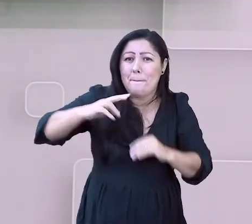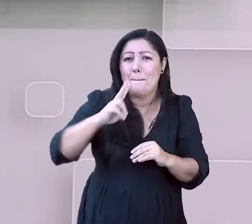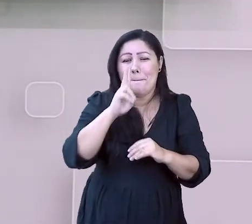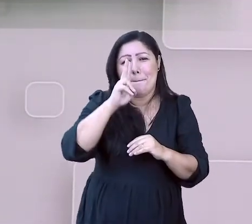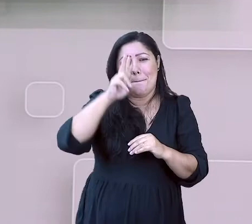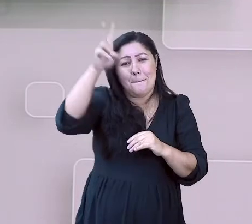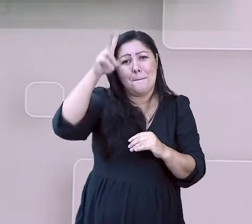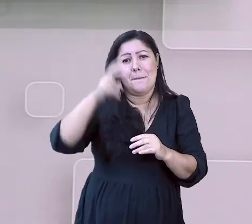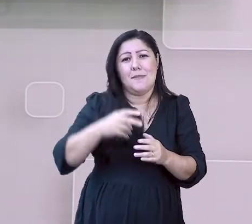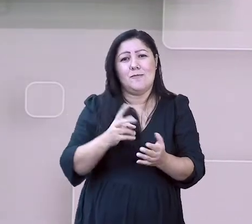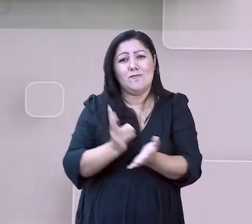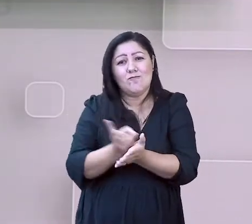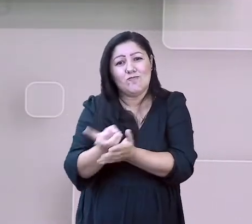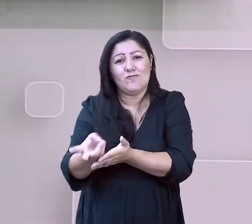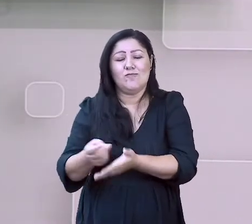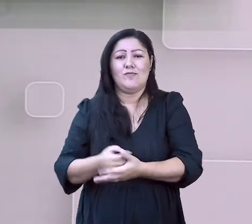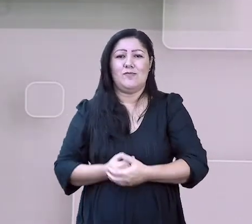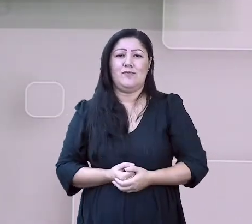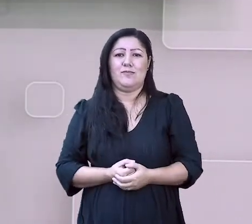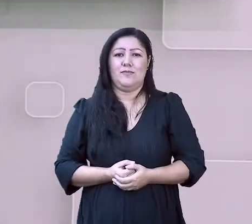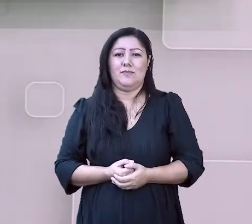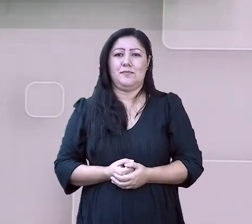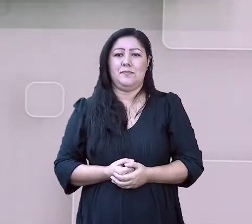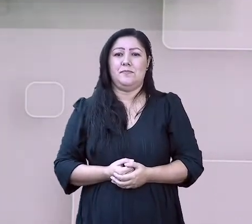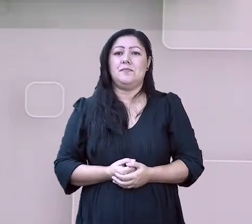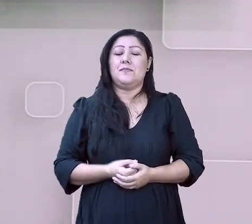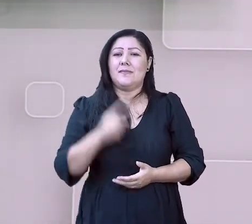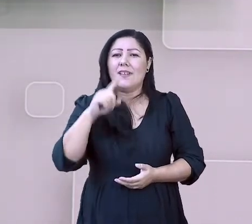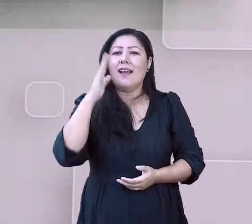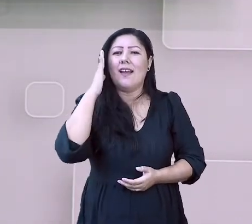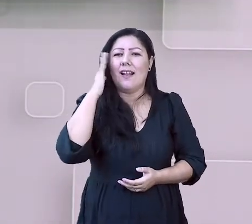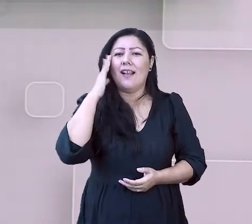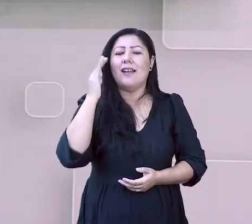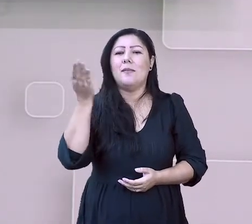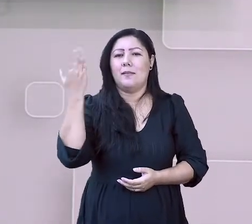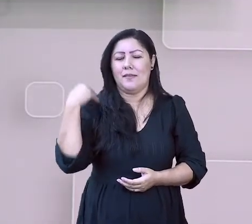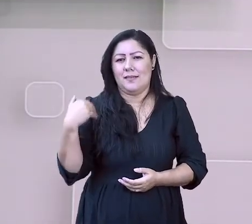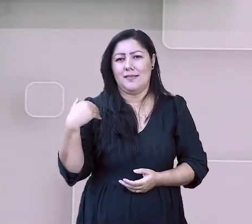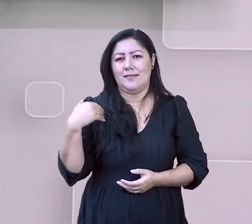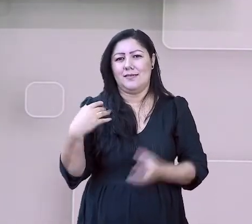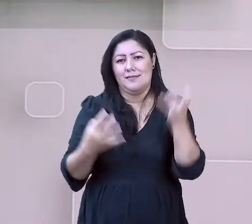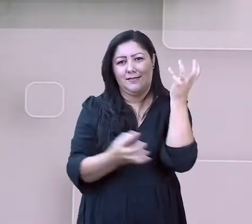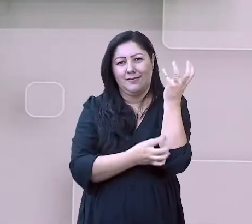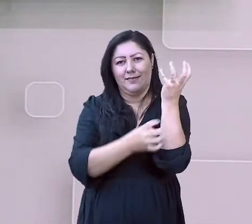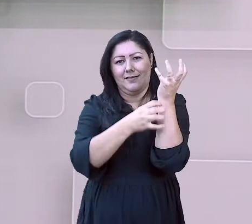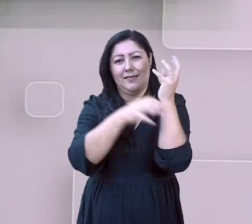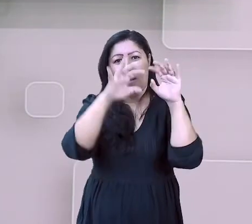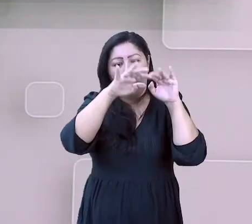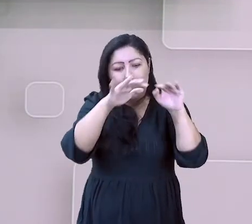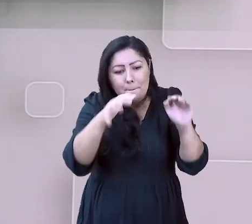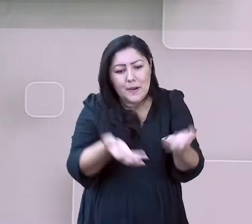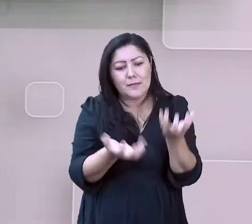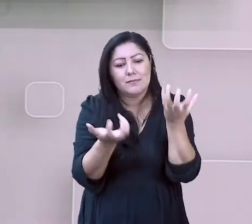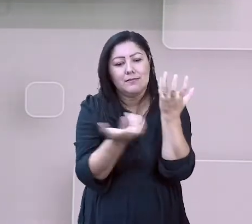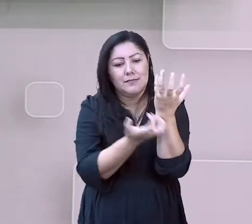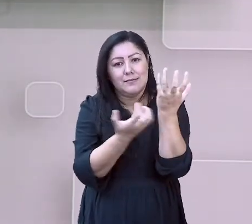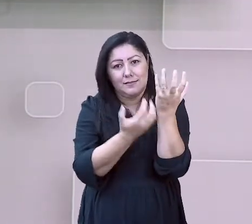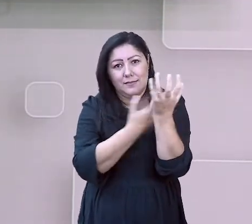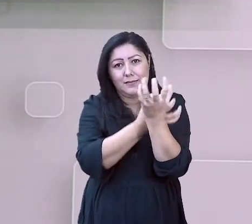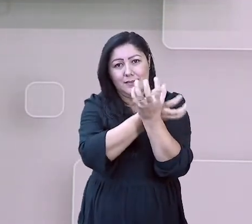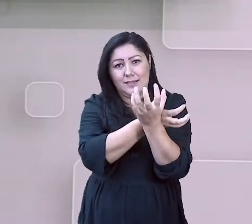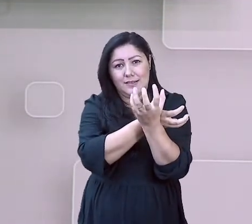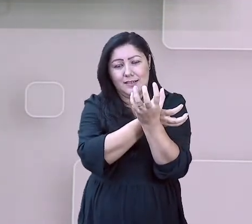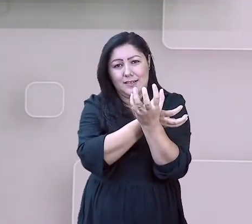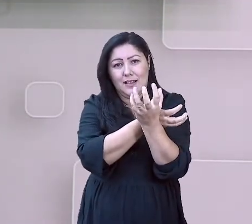Então, lembra que eu disse, quando falando do cerrado, eu disse pequeno porte, com muitos galhos, mas